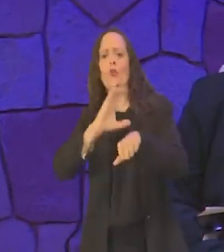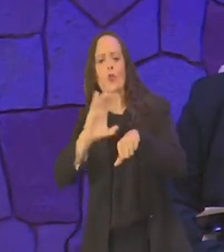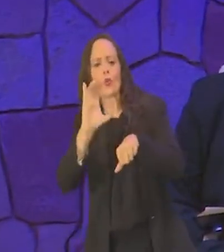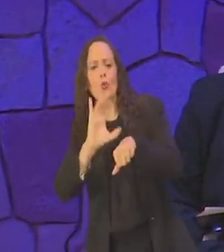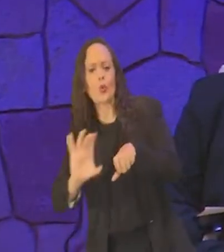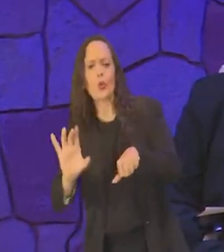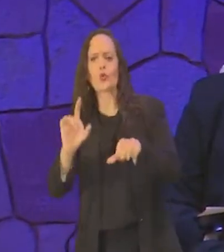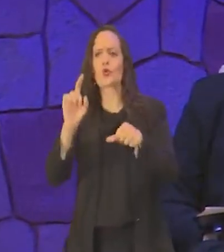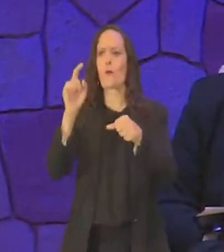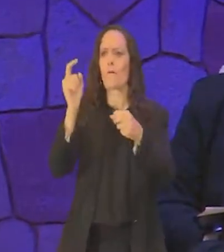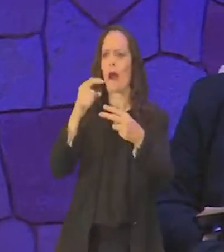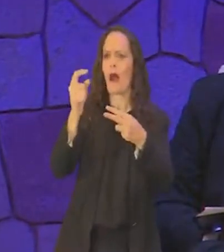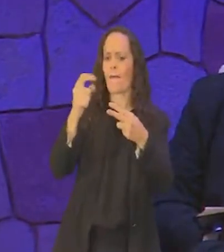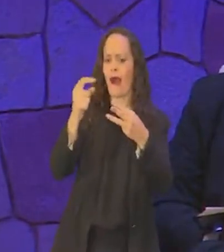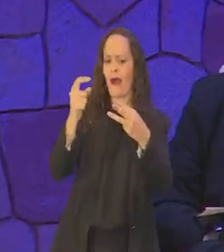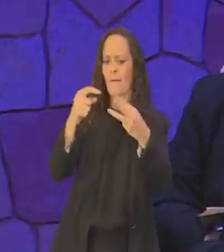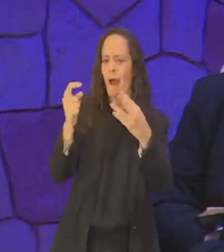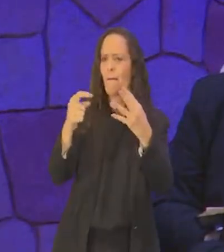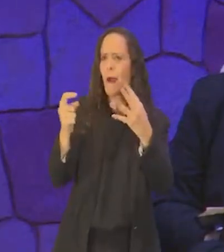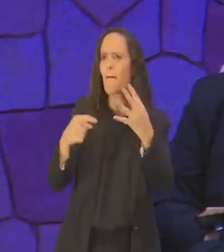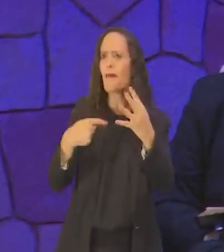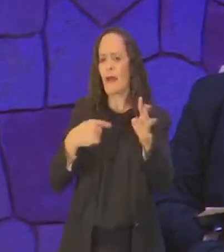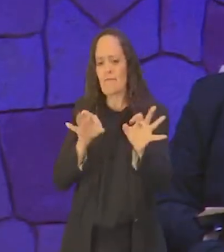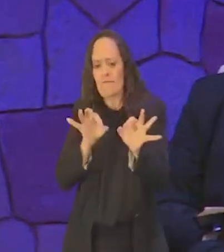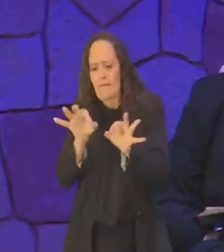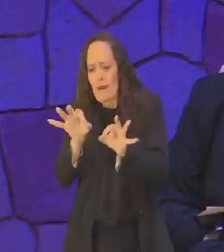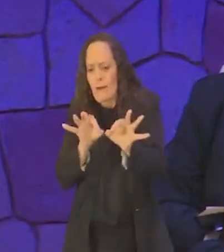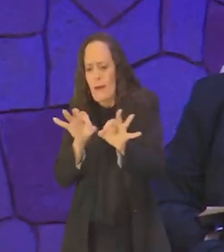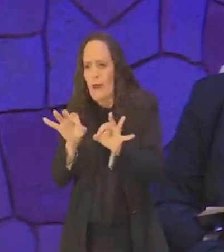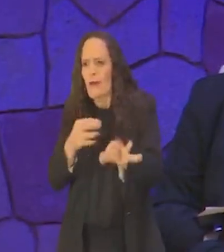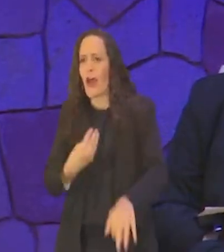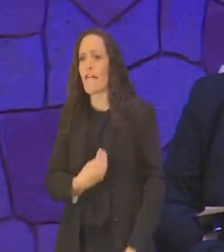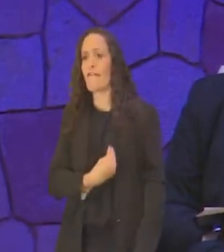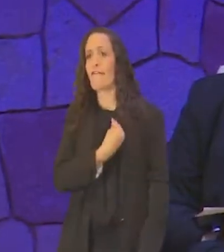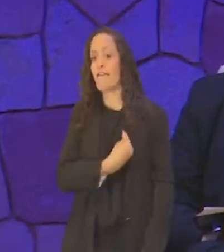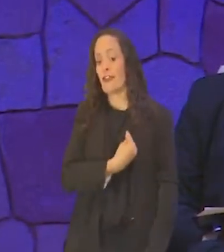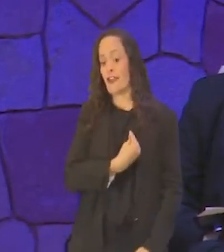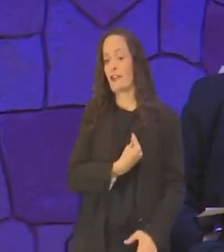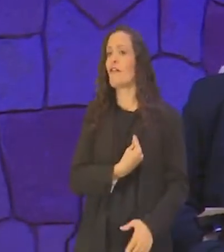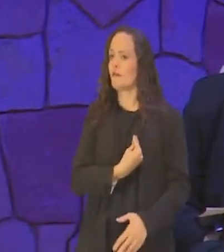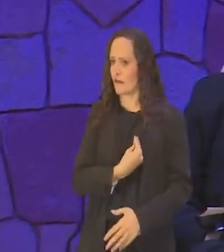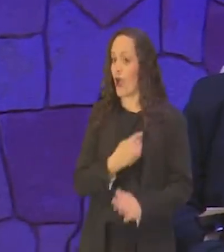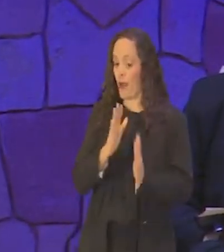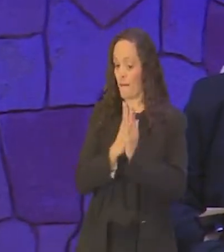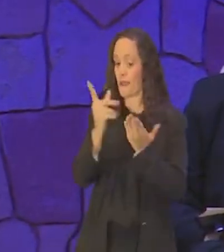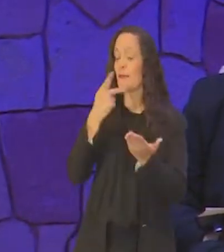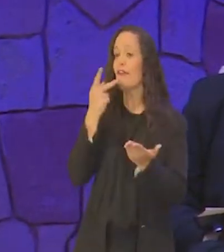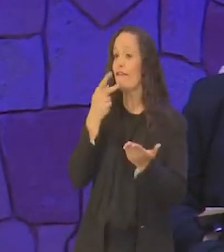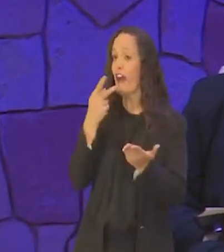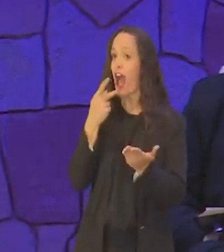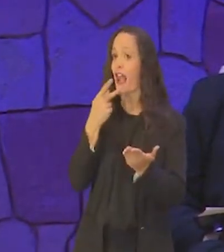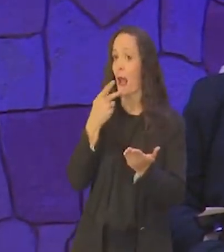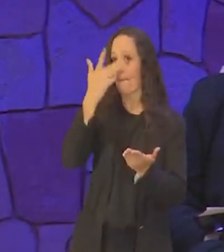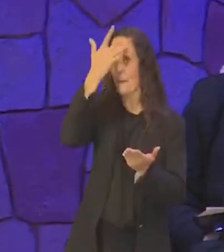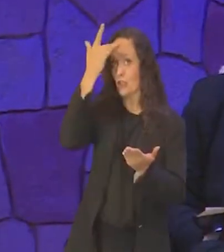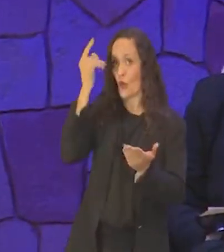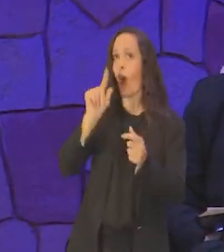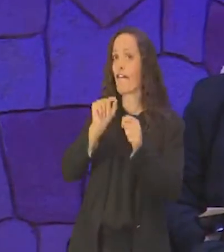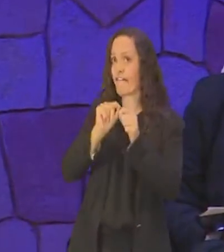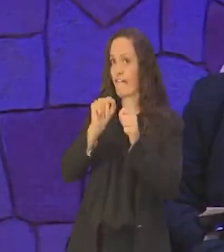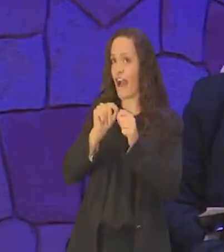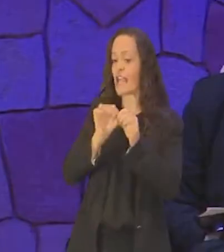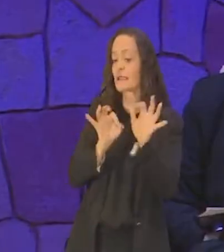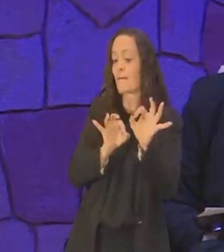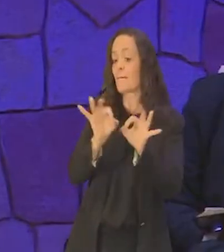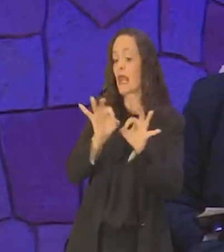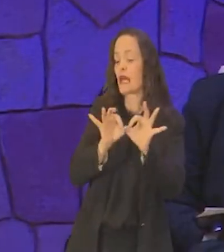aqui. E nós vamos escrevendo a nossa vida e controlando. A Bíblia diz que o homem faz planos, mas a resposta, a última